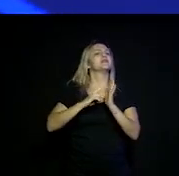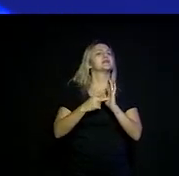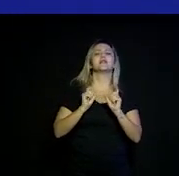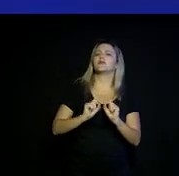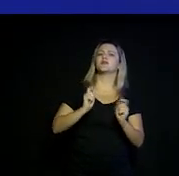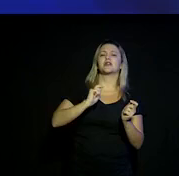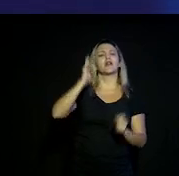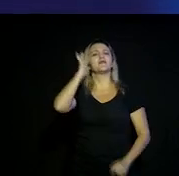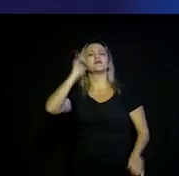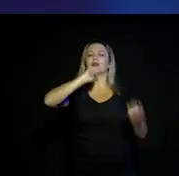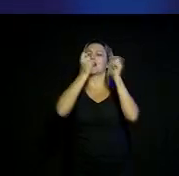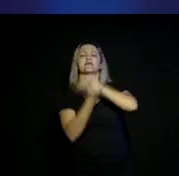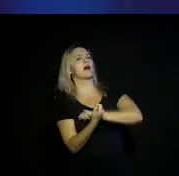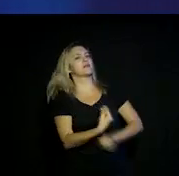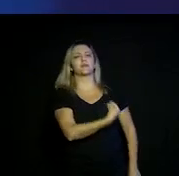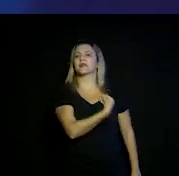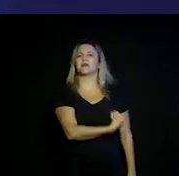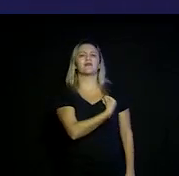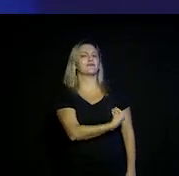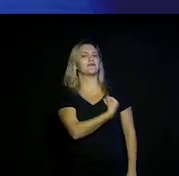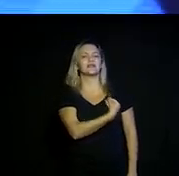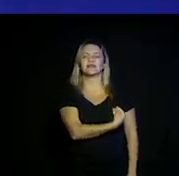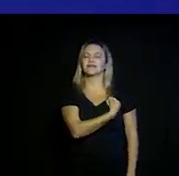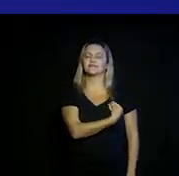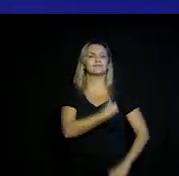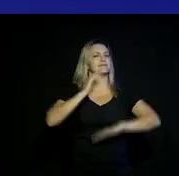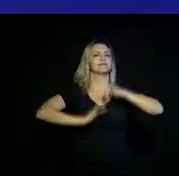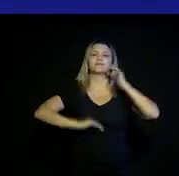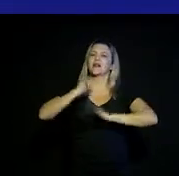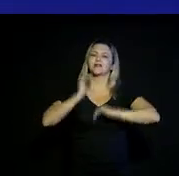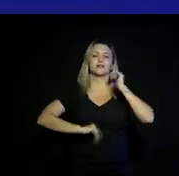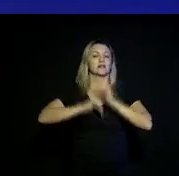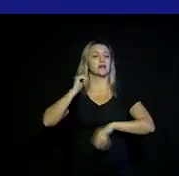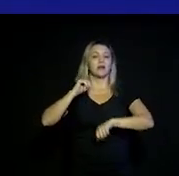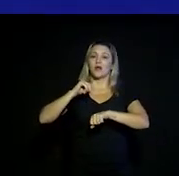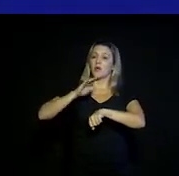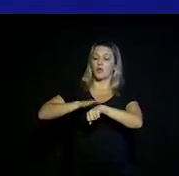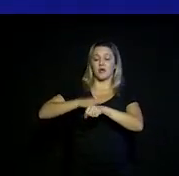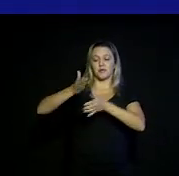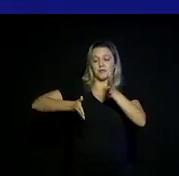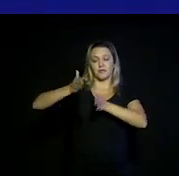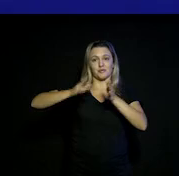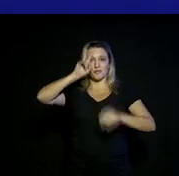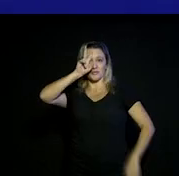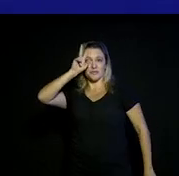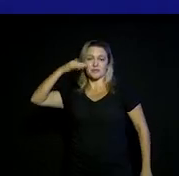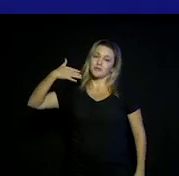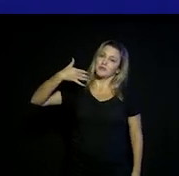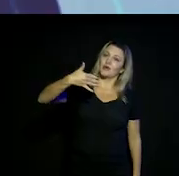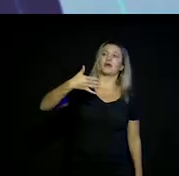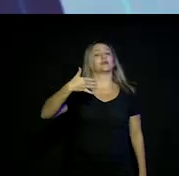prático para a vida, dar um sopro de vida à filosofia. No nosso momento histórico, essa disciplina não conta com